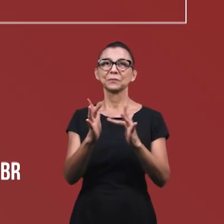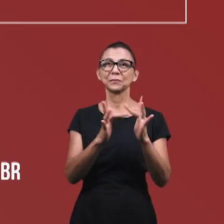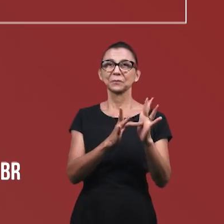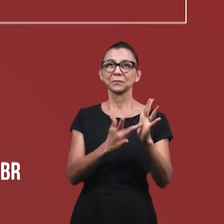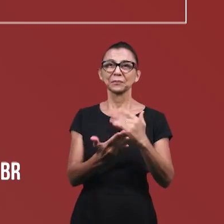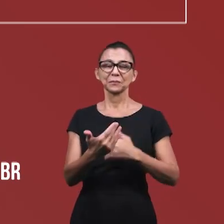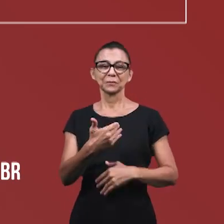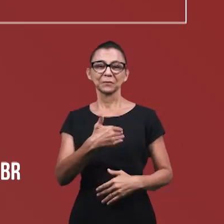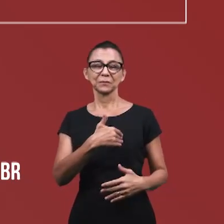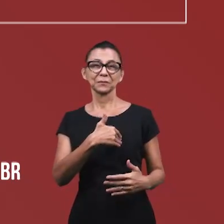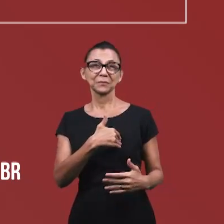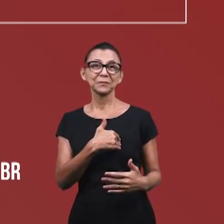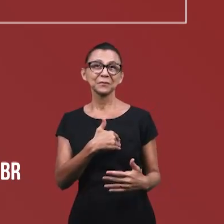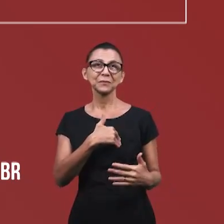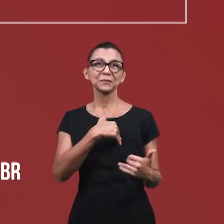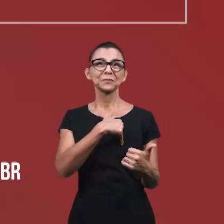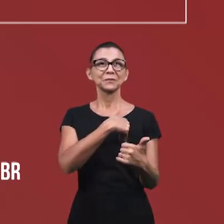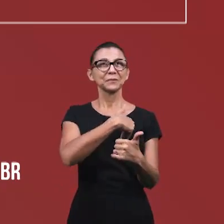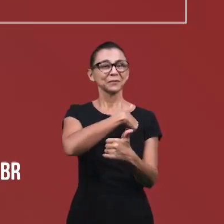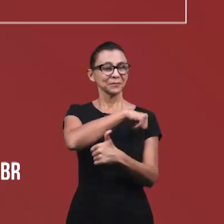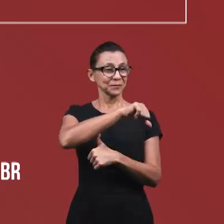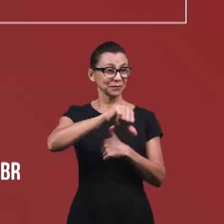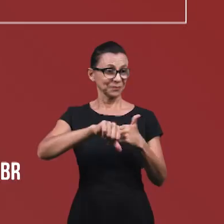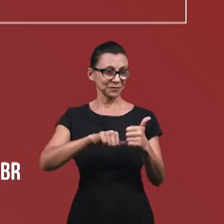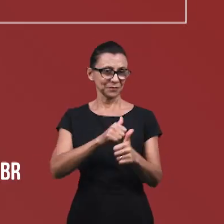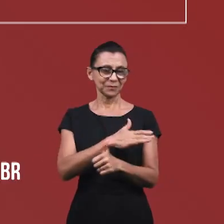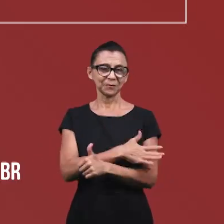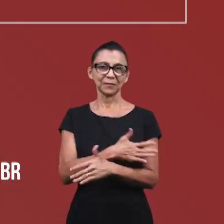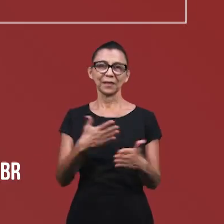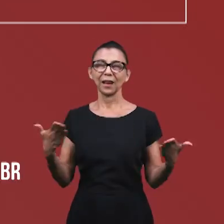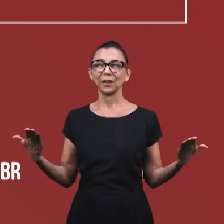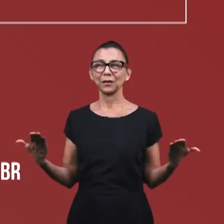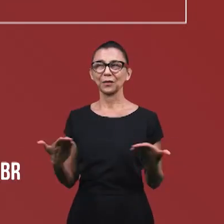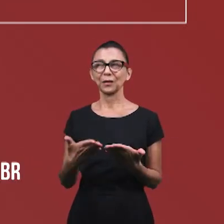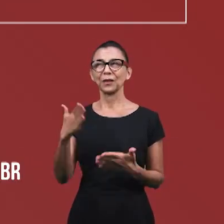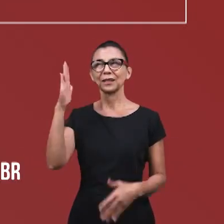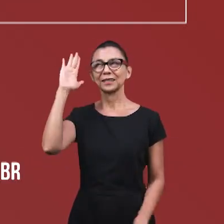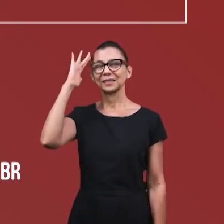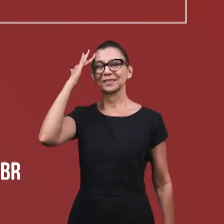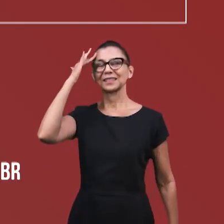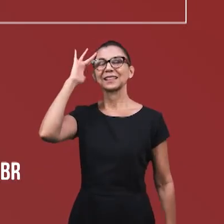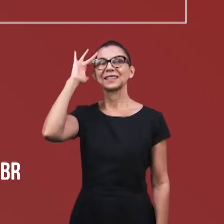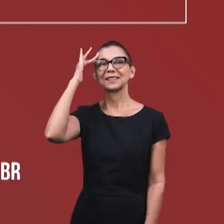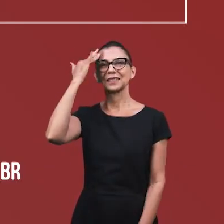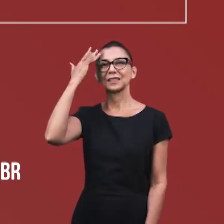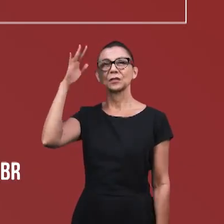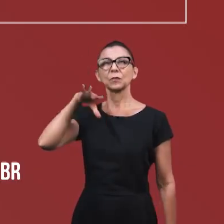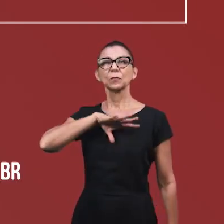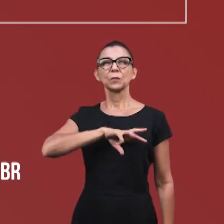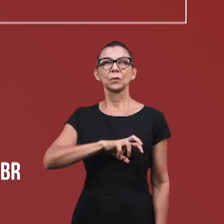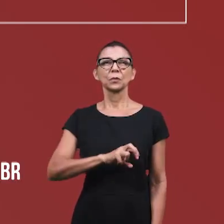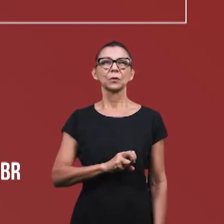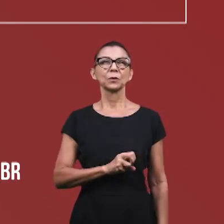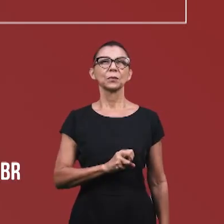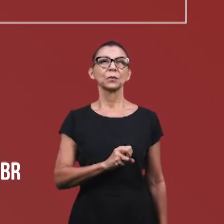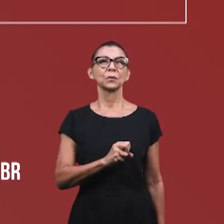Jesus. Nasci de novo pra entender o amor